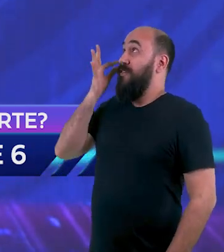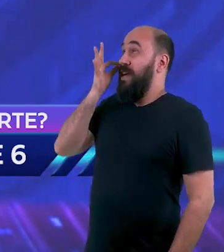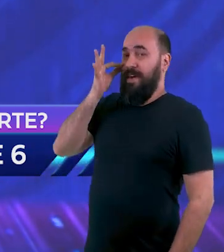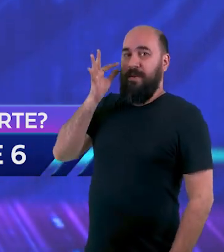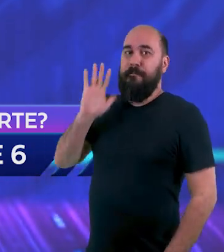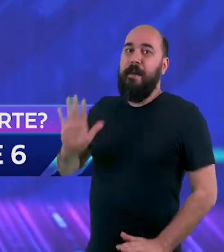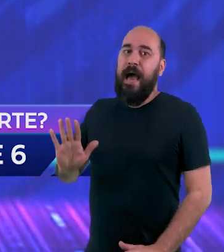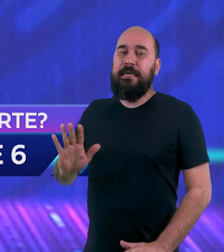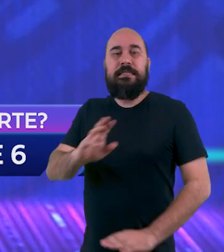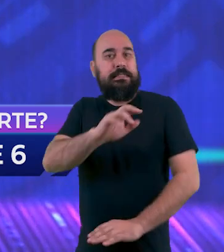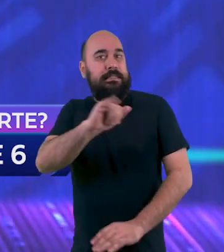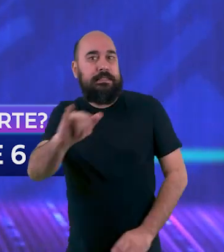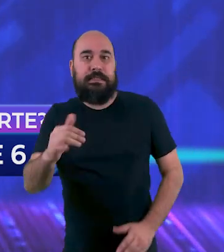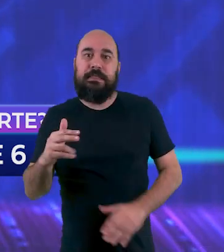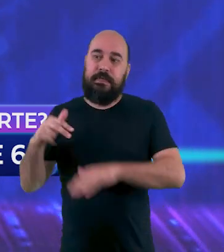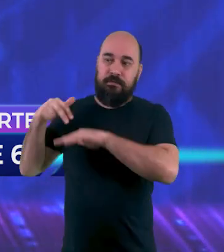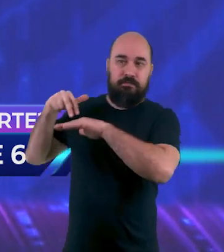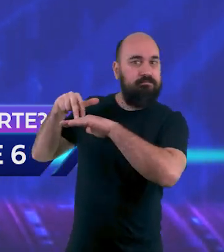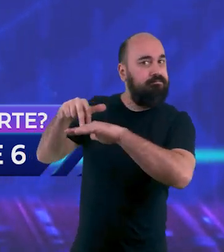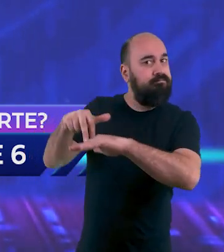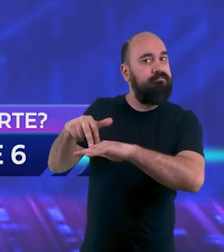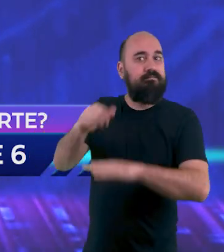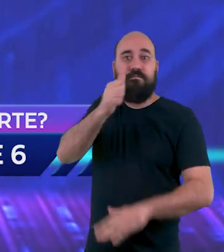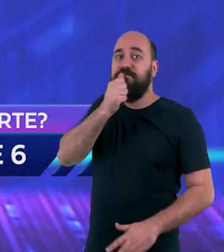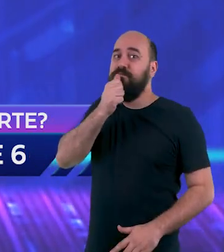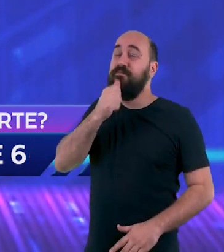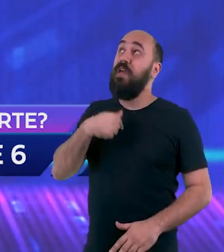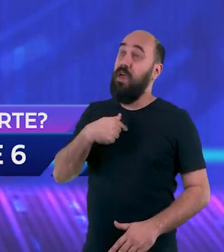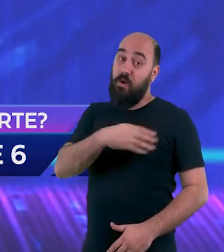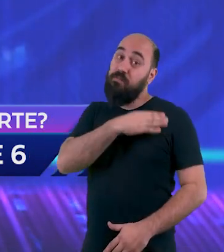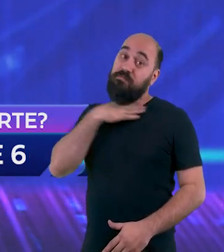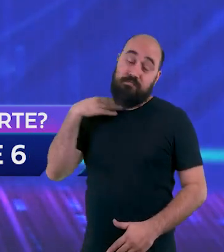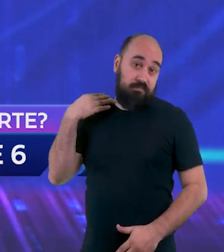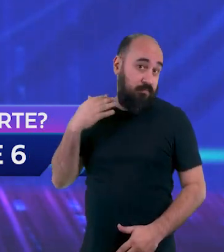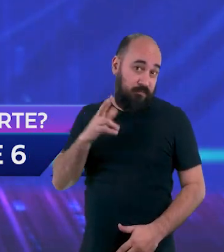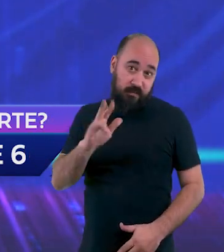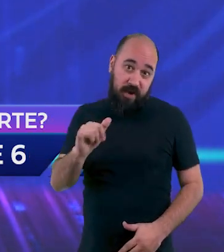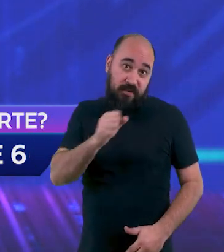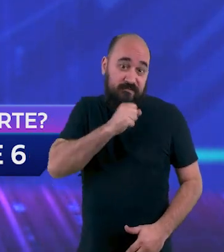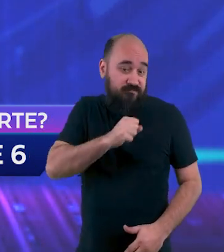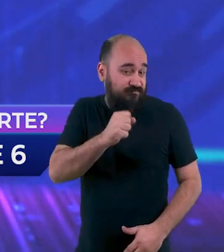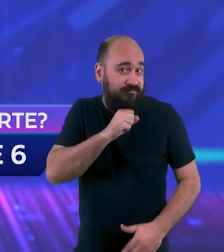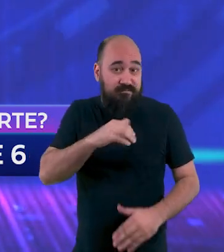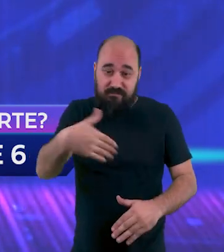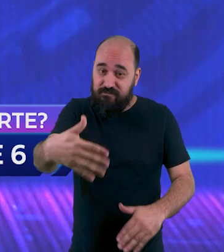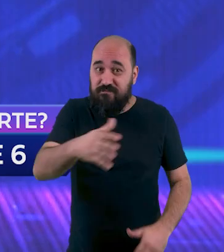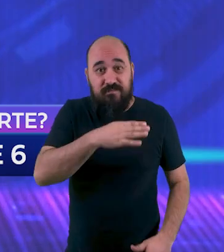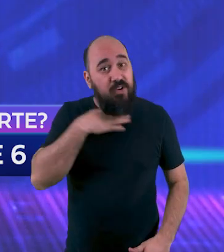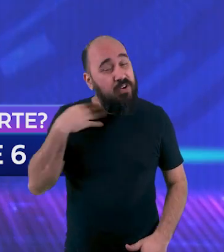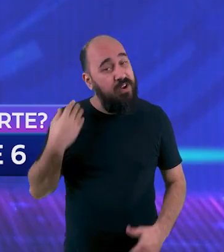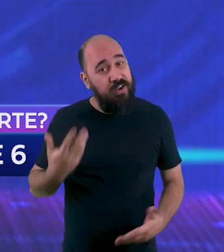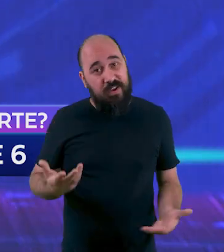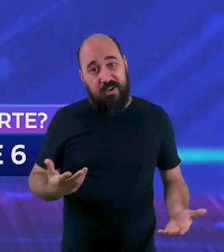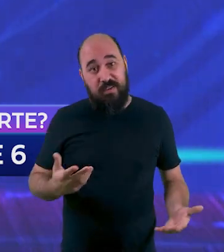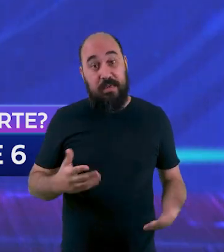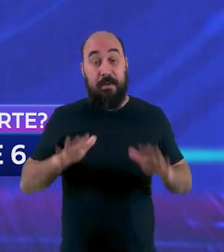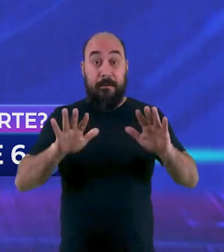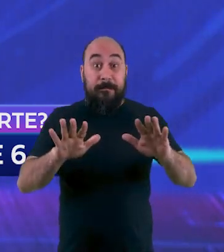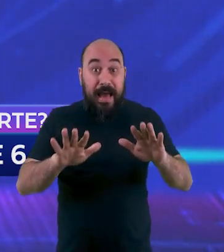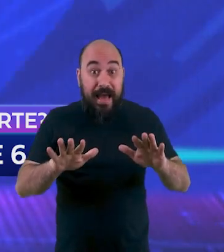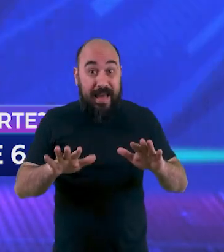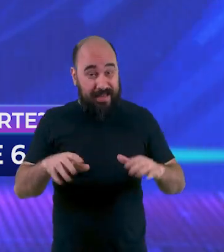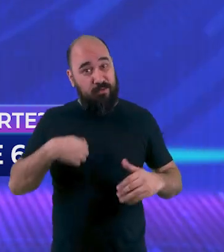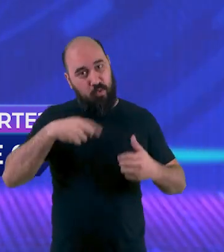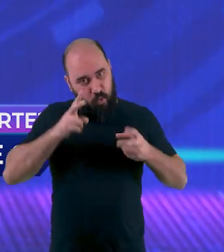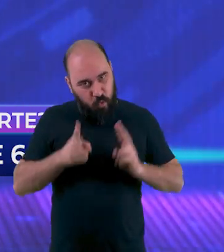vai morrer. Mas os mortos não sabem coisa nenhuma, nem tampouco terão eles recompensa,